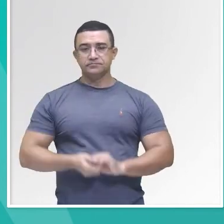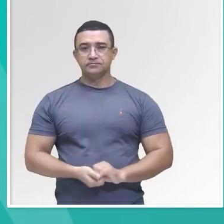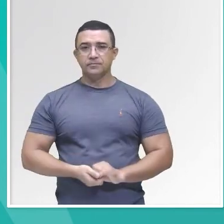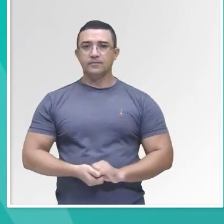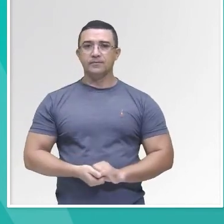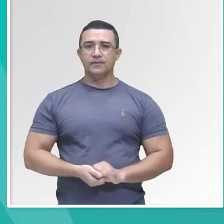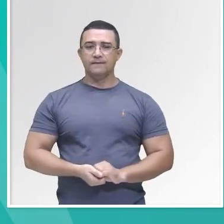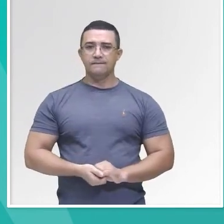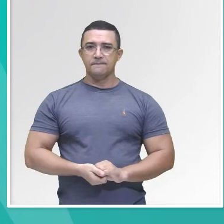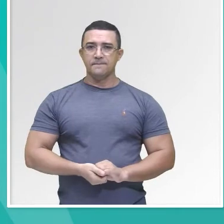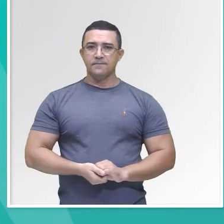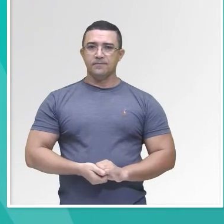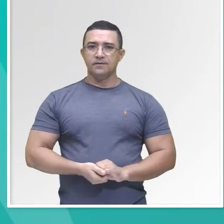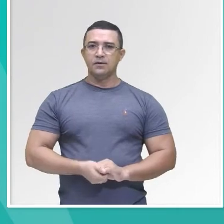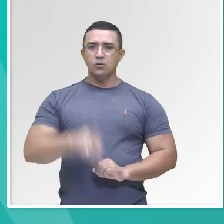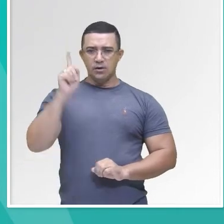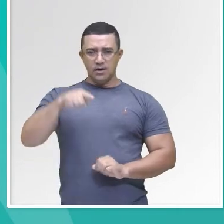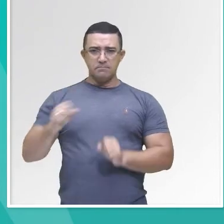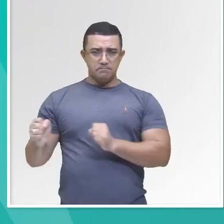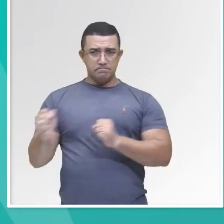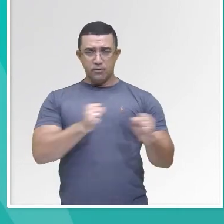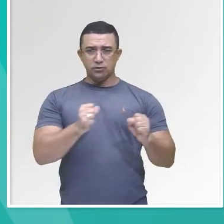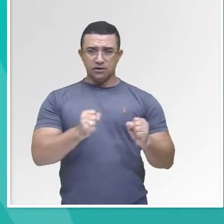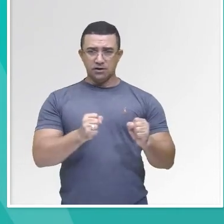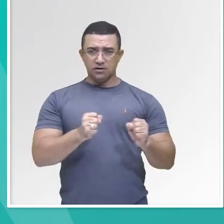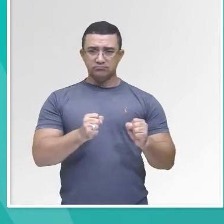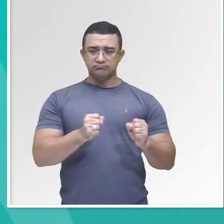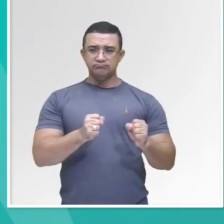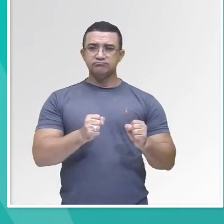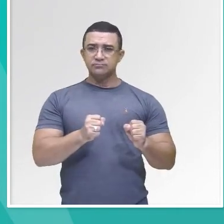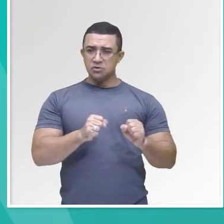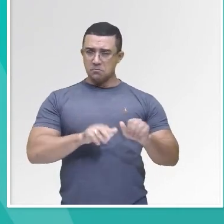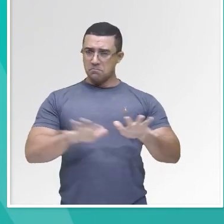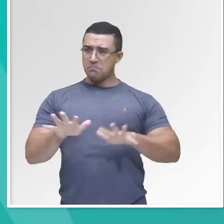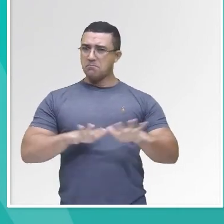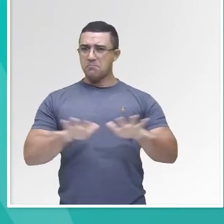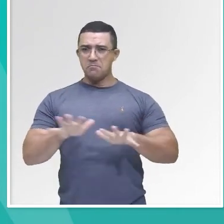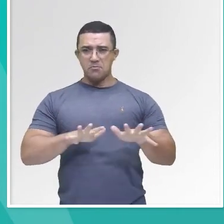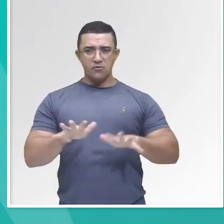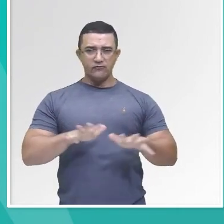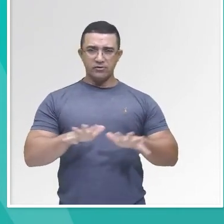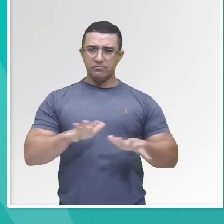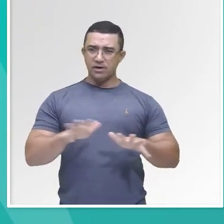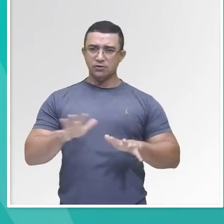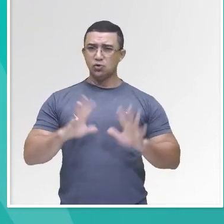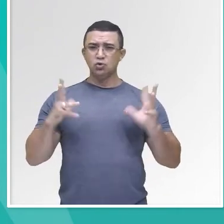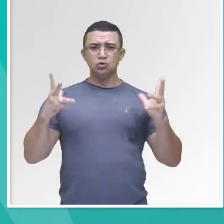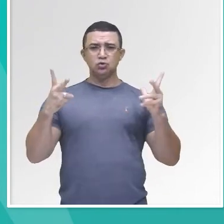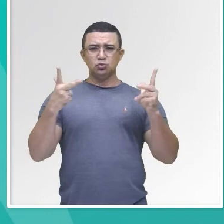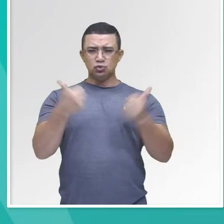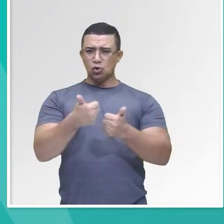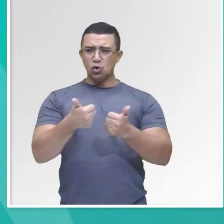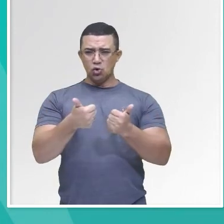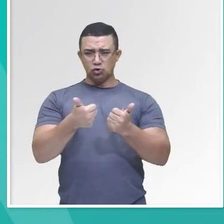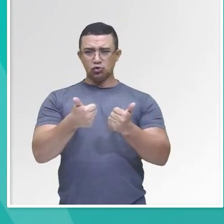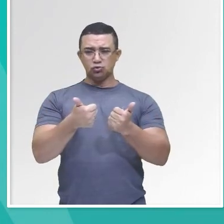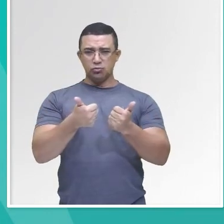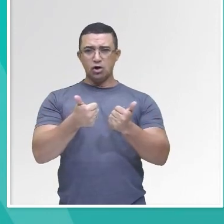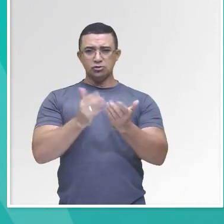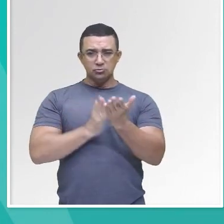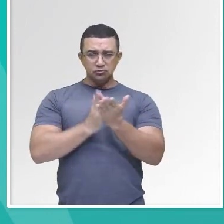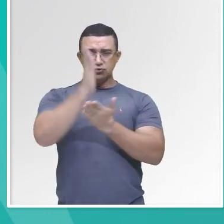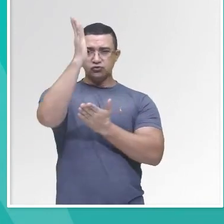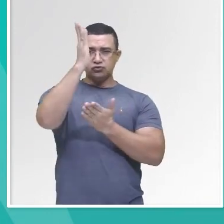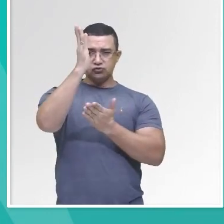que ela tem um grande poder, que é justamente esse movimento para todas as